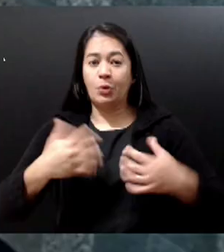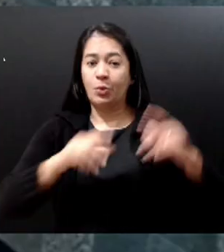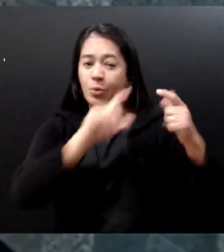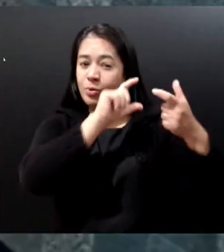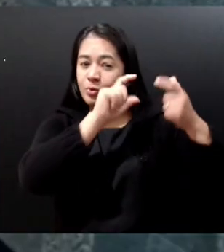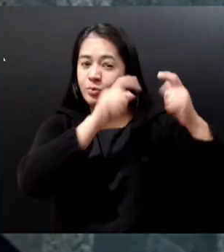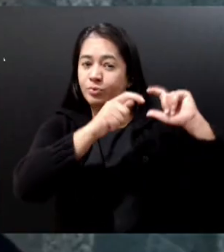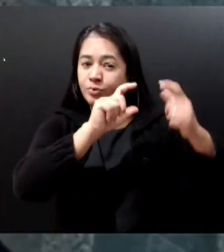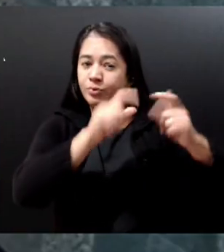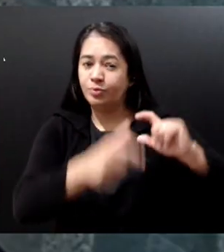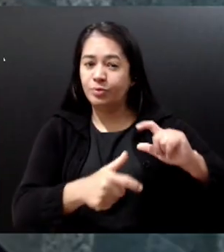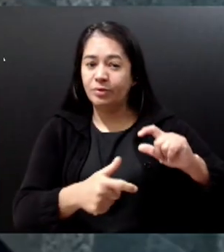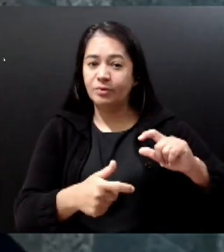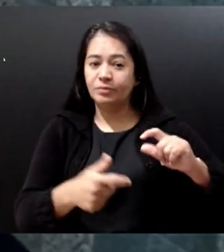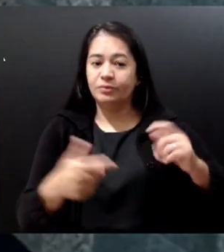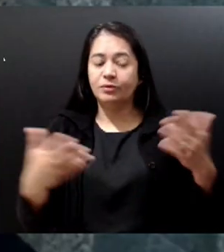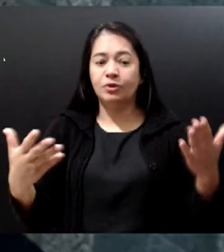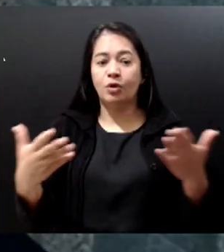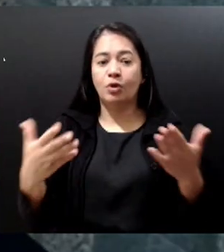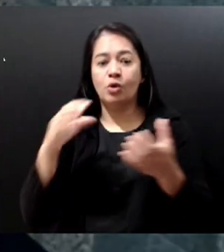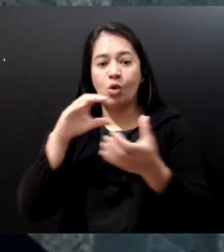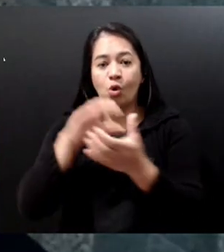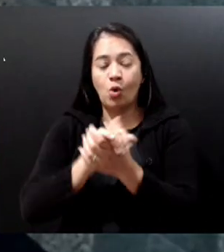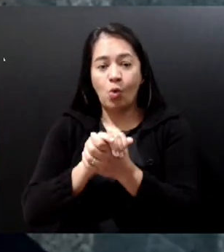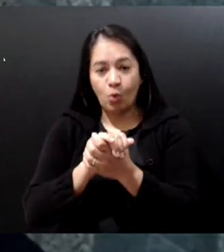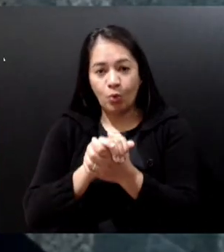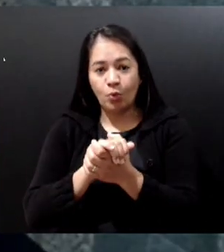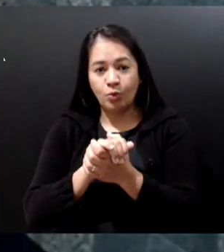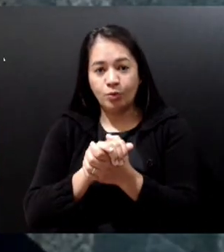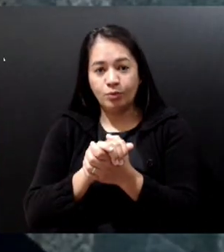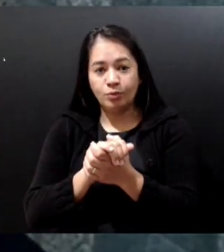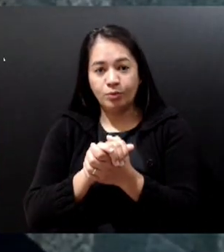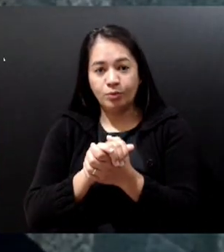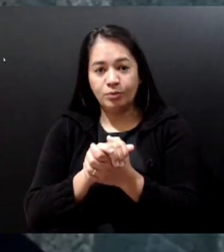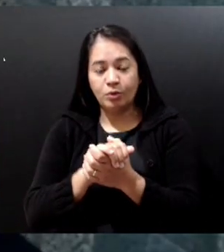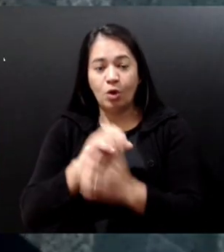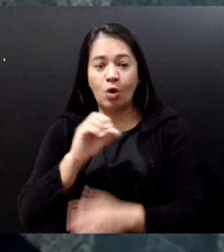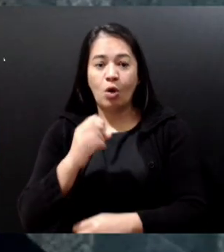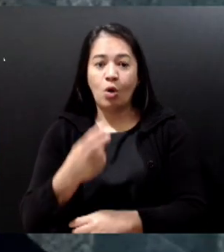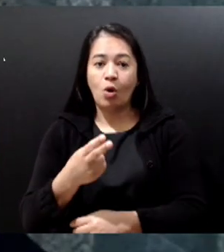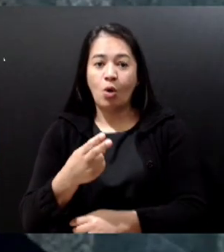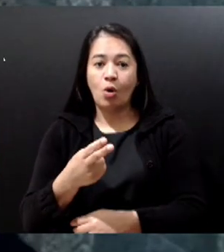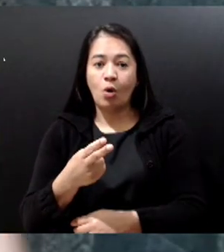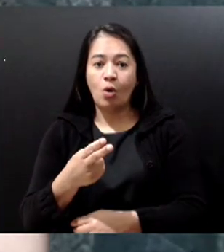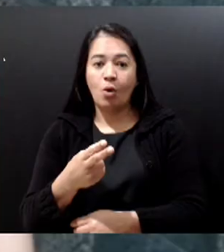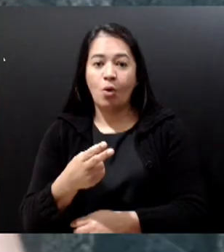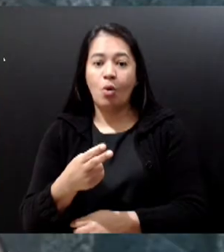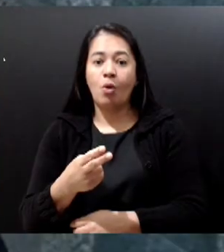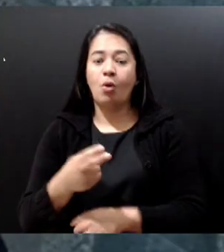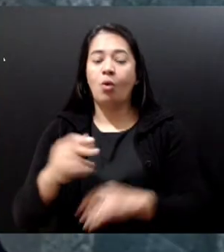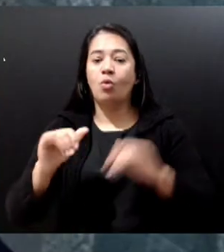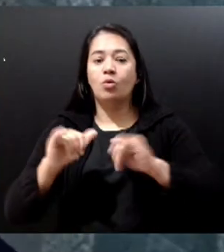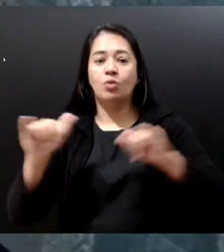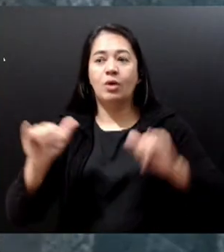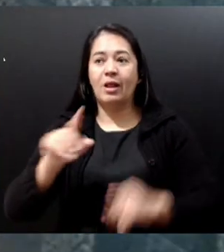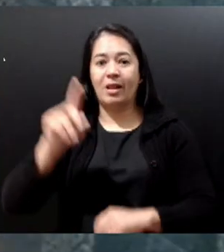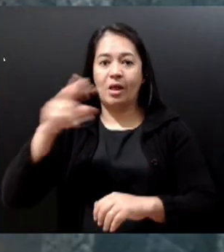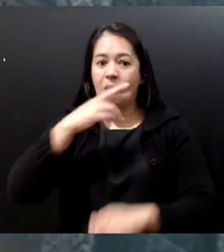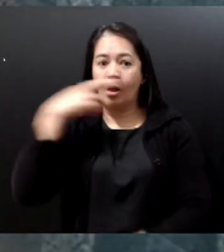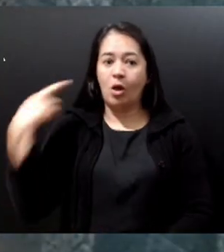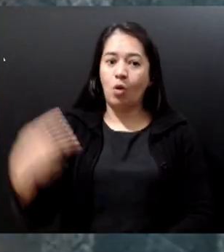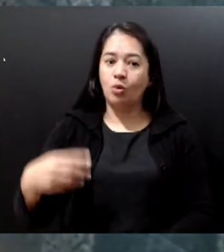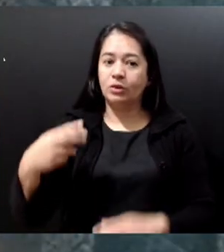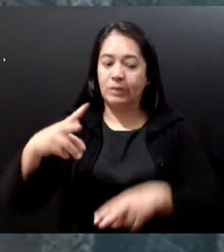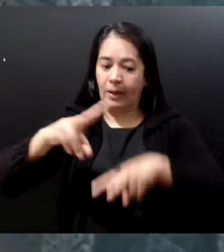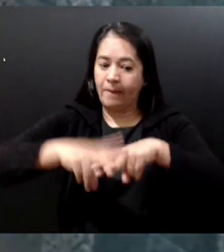a união, ou fazer propaganda na cadeia na Rússia, não só nisso, mas vários países